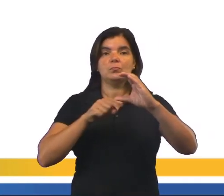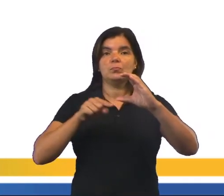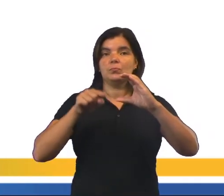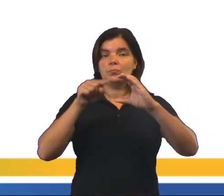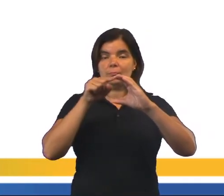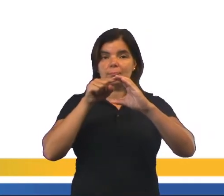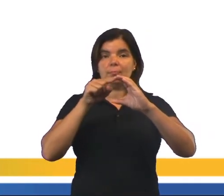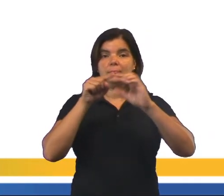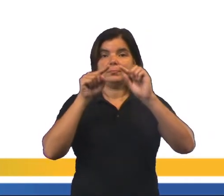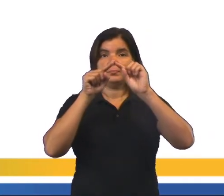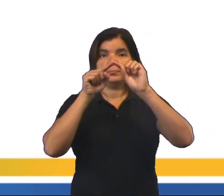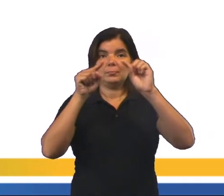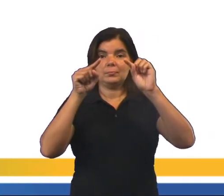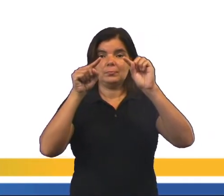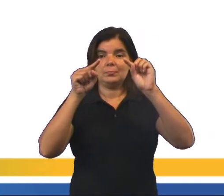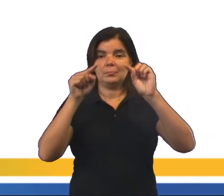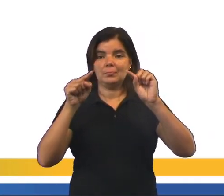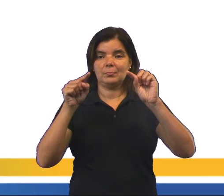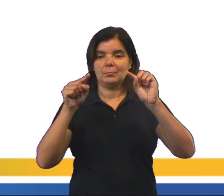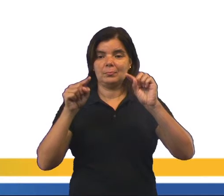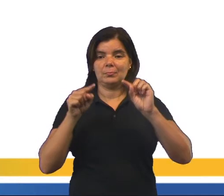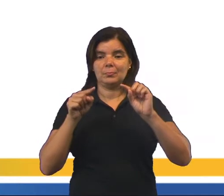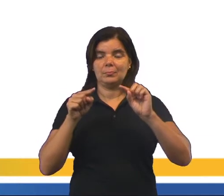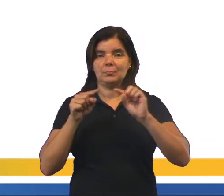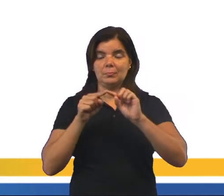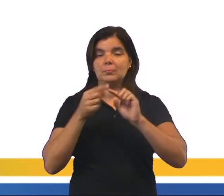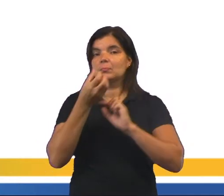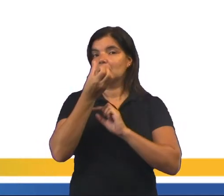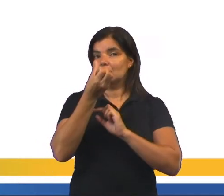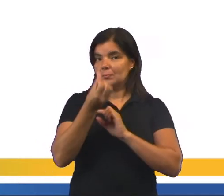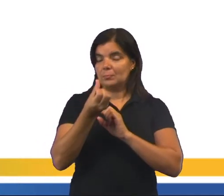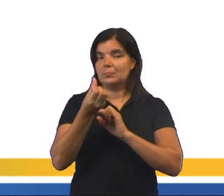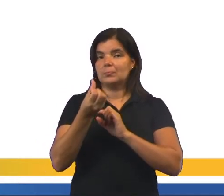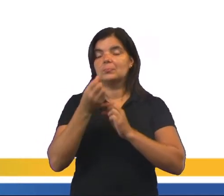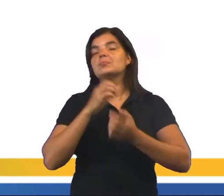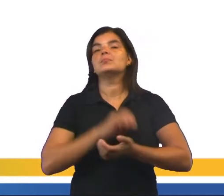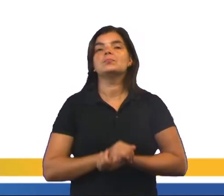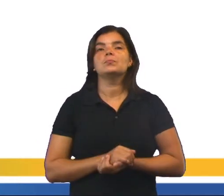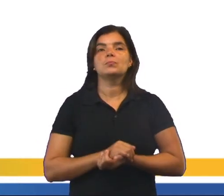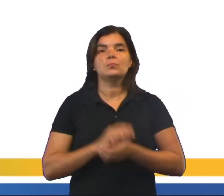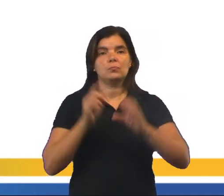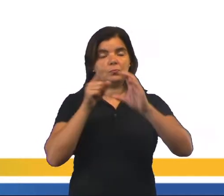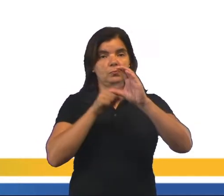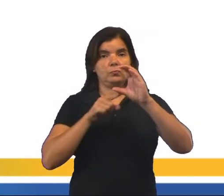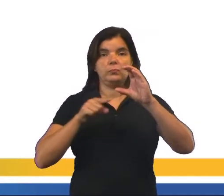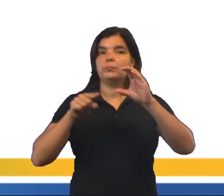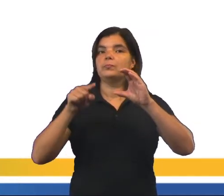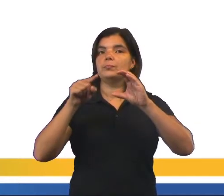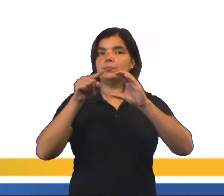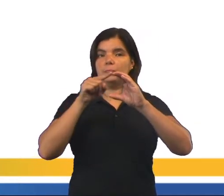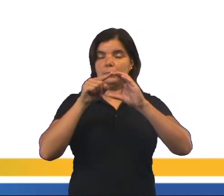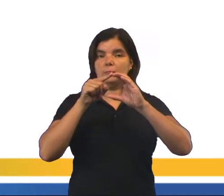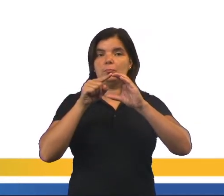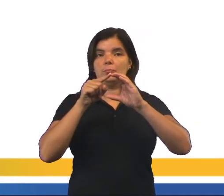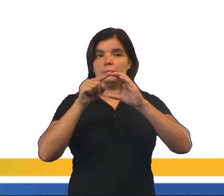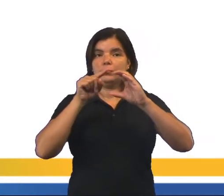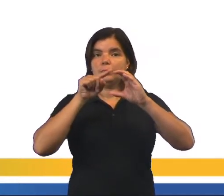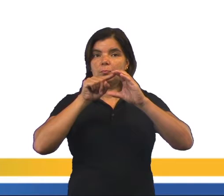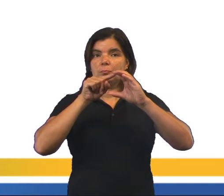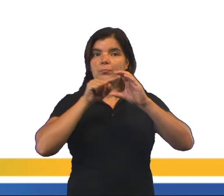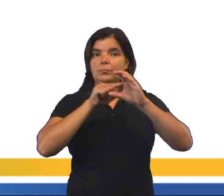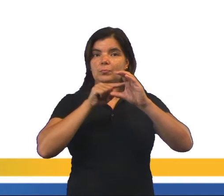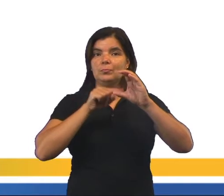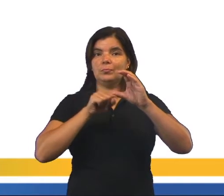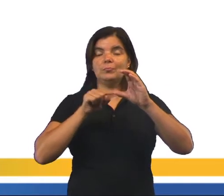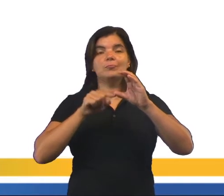um hexágono, não é isso? Olha, 6 lados, um hexágono regular. Note que eu coloquei esse polígono regular e ele